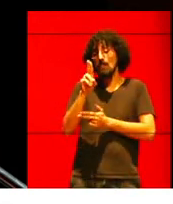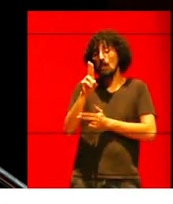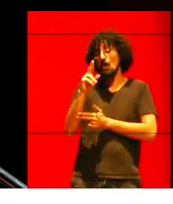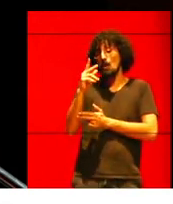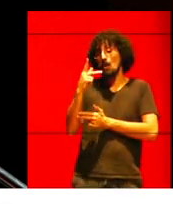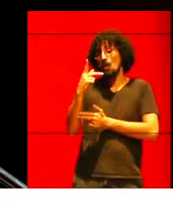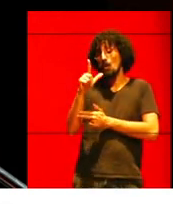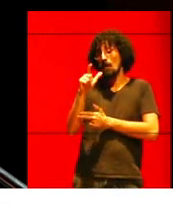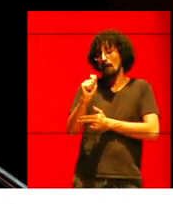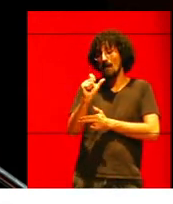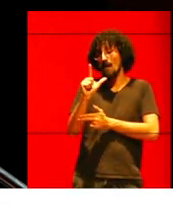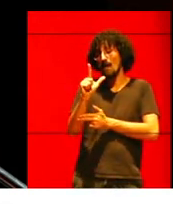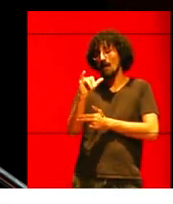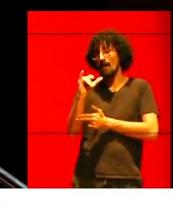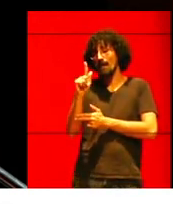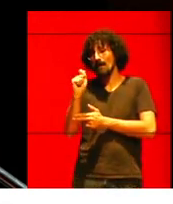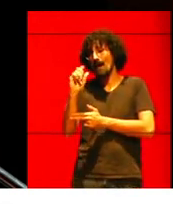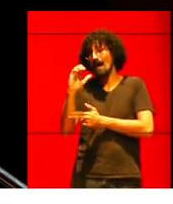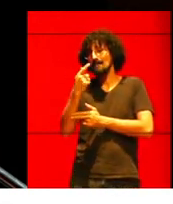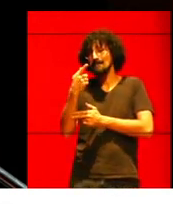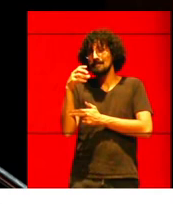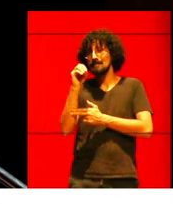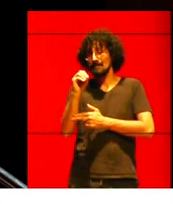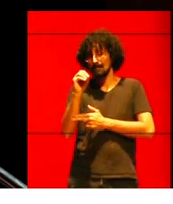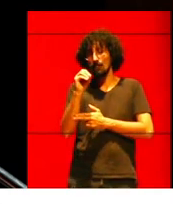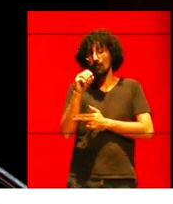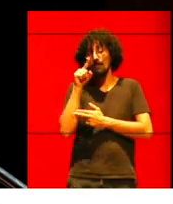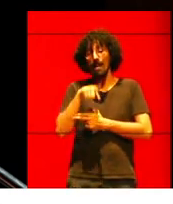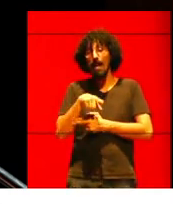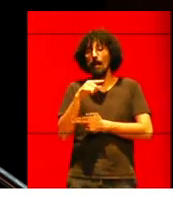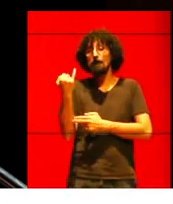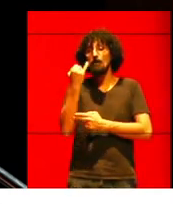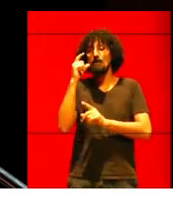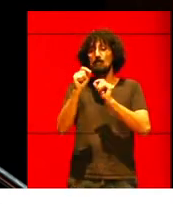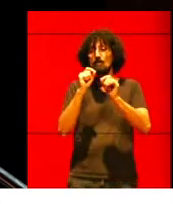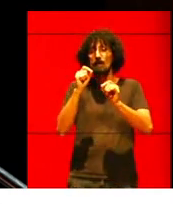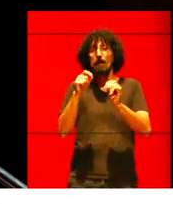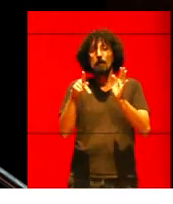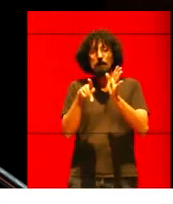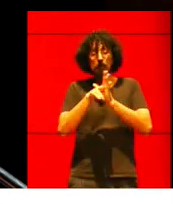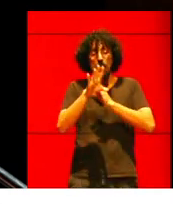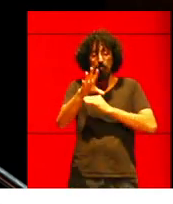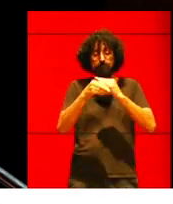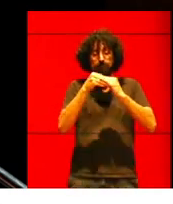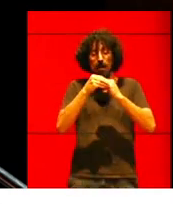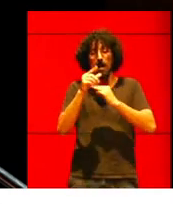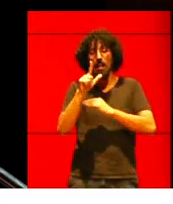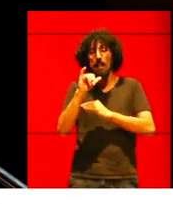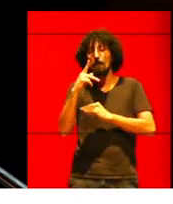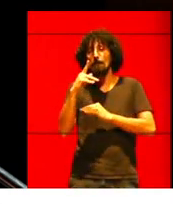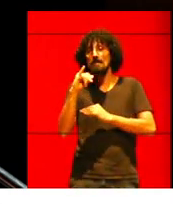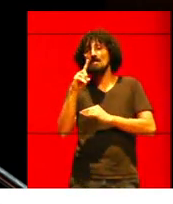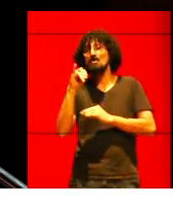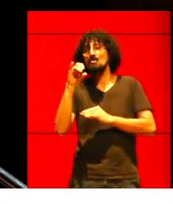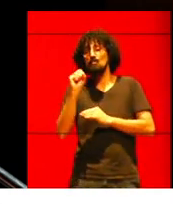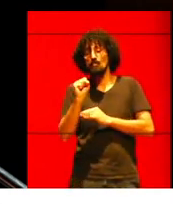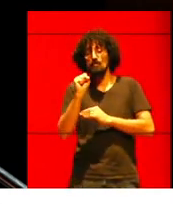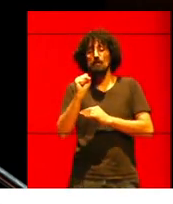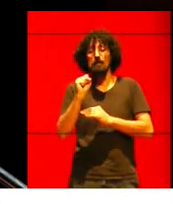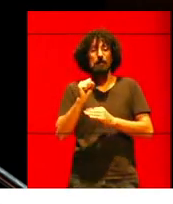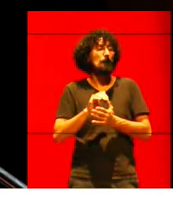importantes justamente para a composição dos lipídios bons dentro do meu corpo, certo?